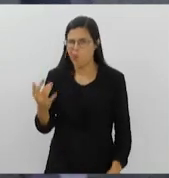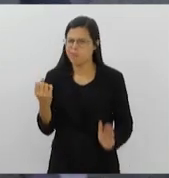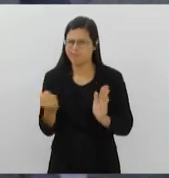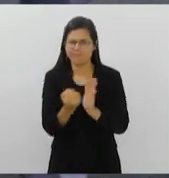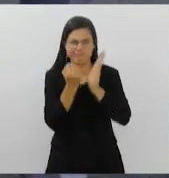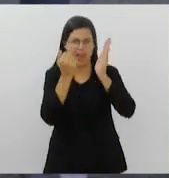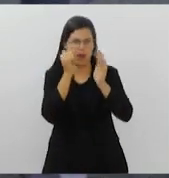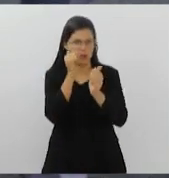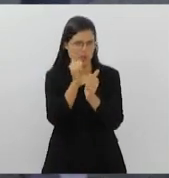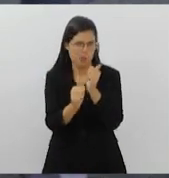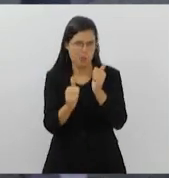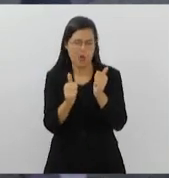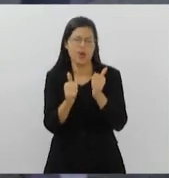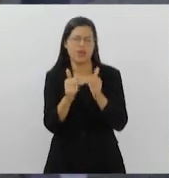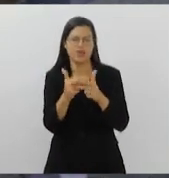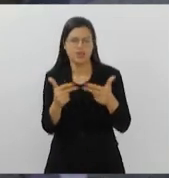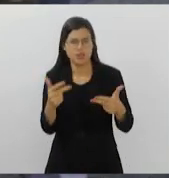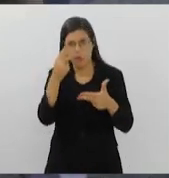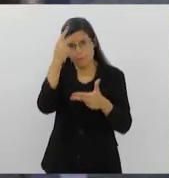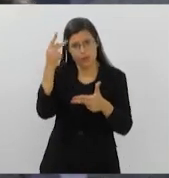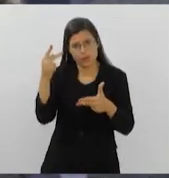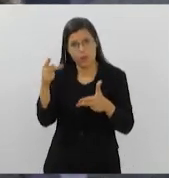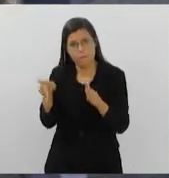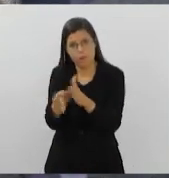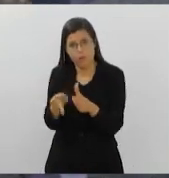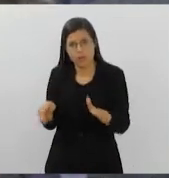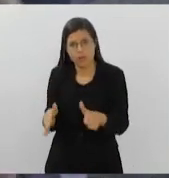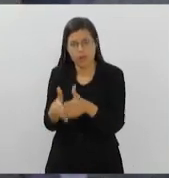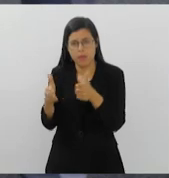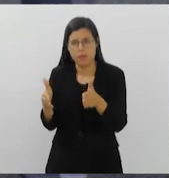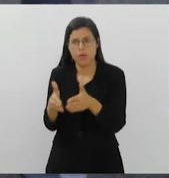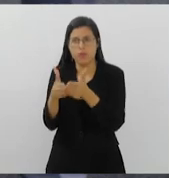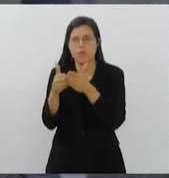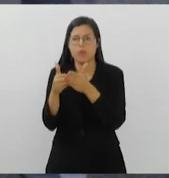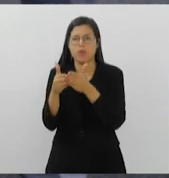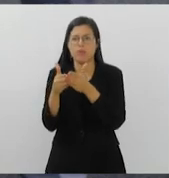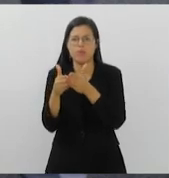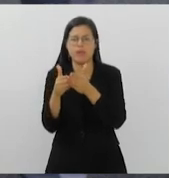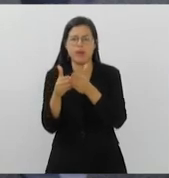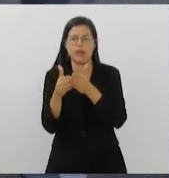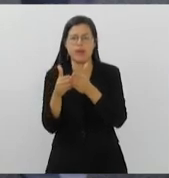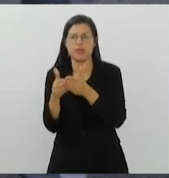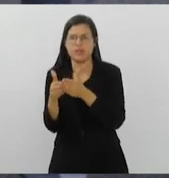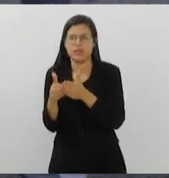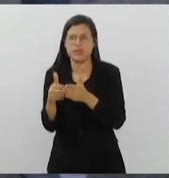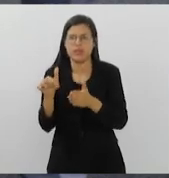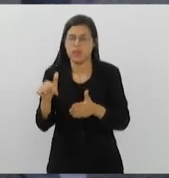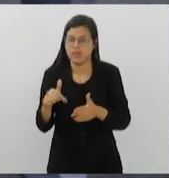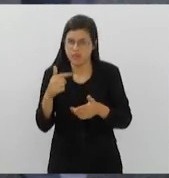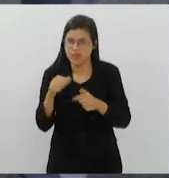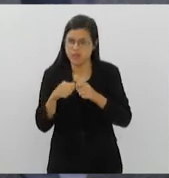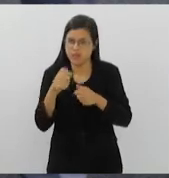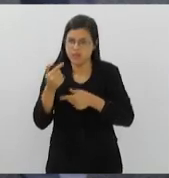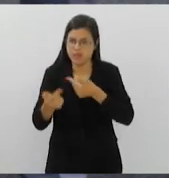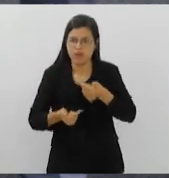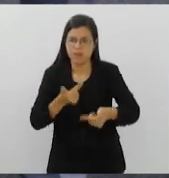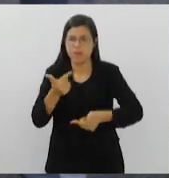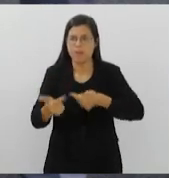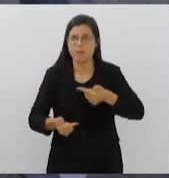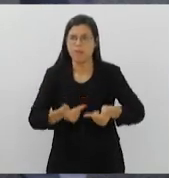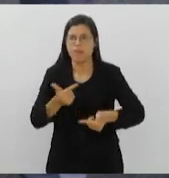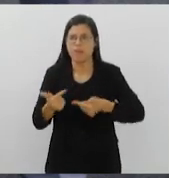É alguém que veio da pobreza, mulher negra, lutadora, né? Que está fazendo o seu trabalho, teve que interromper, inclusive,